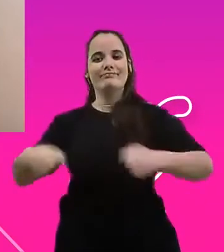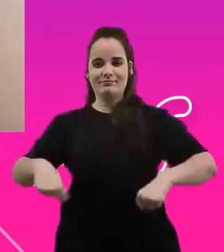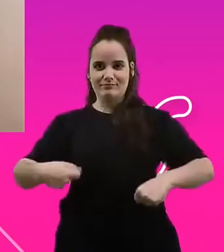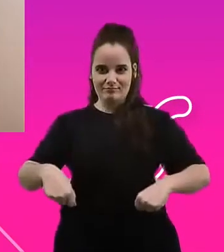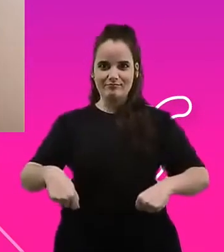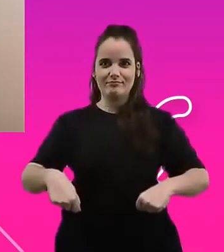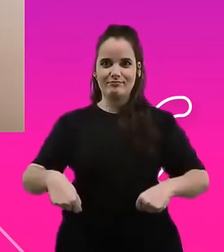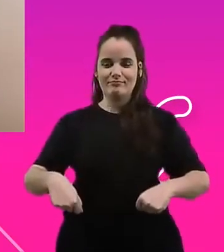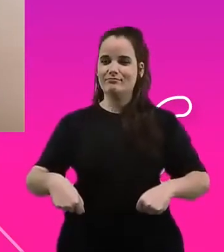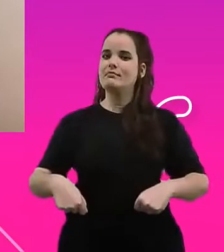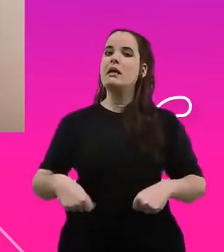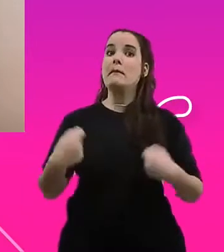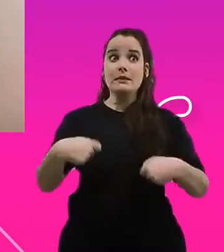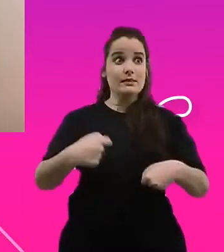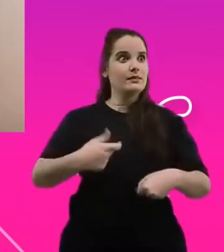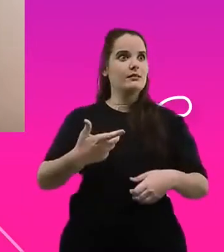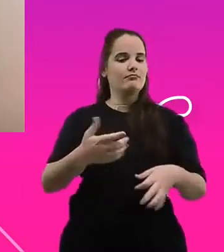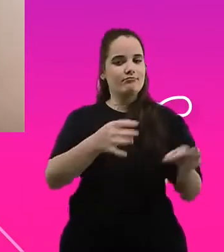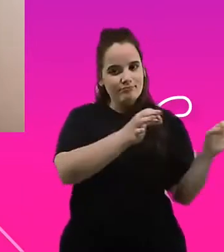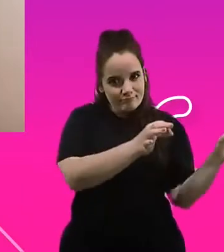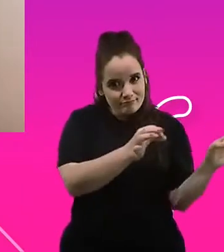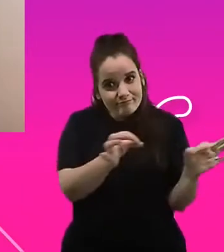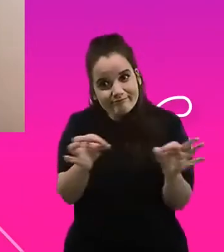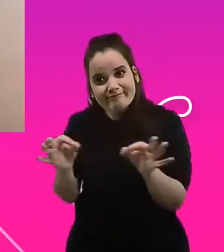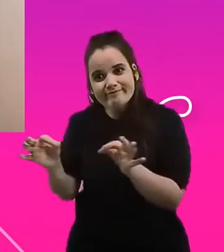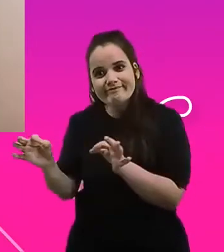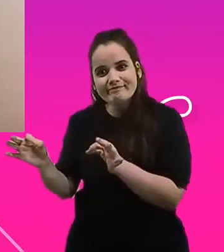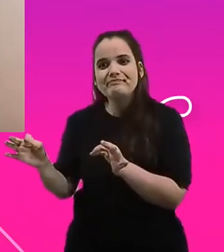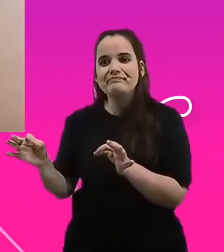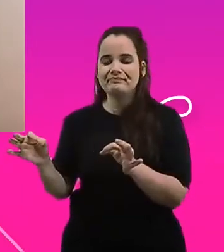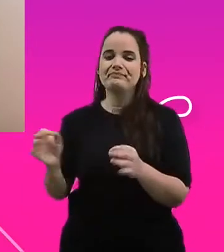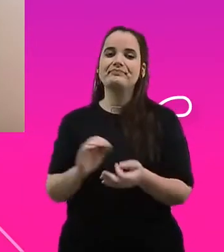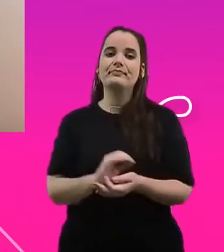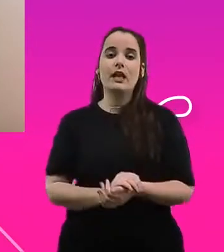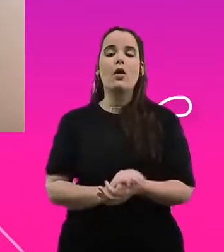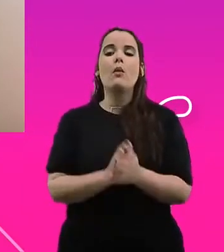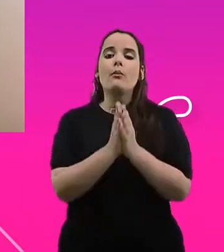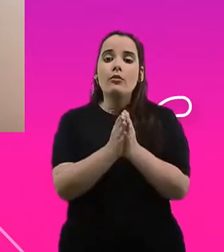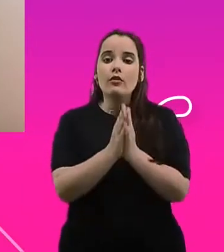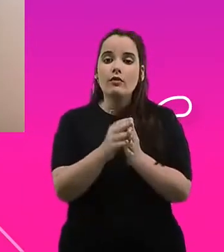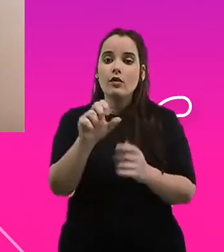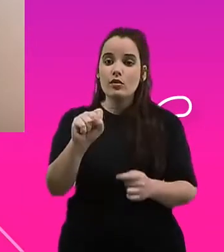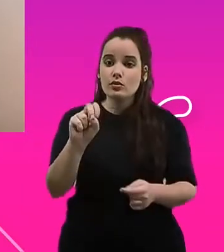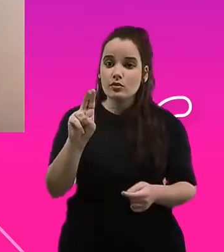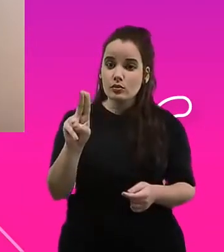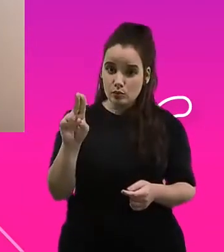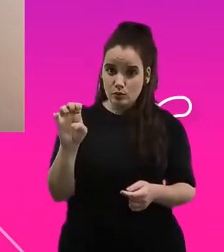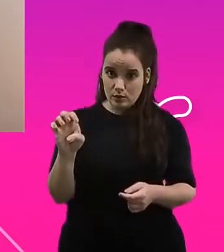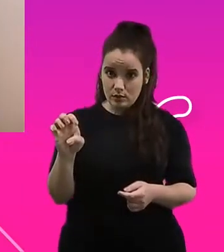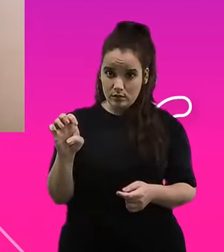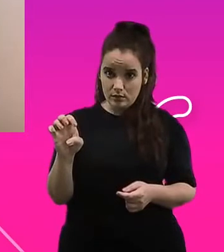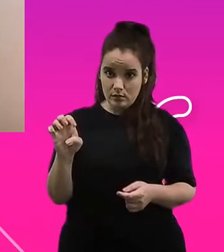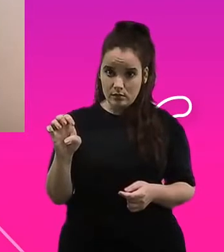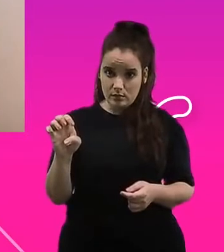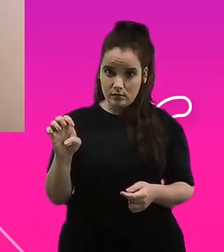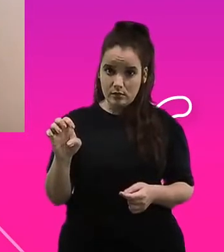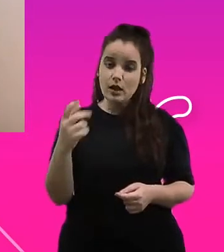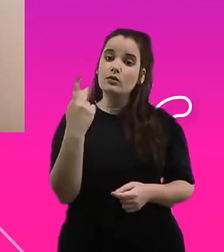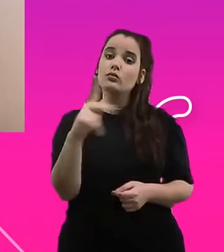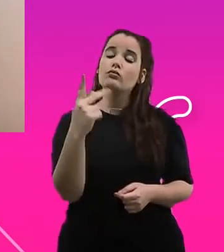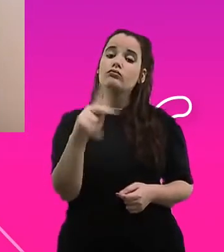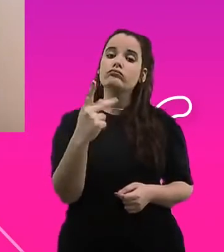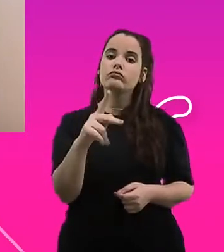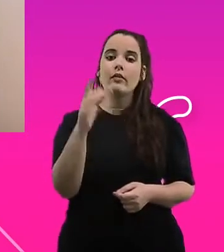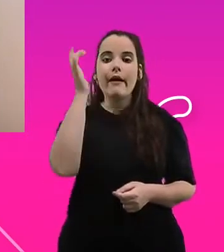estar presente com uma certa consistência. Aí eu queria te pedir isso para dividir a sua definição, né, como que